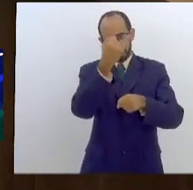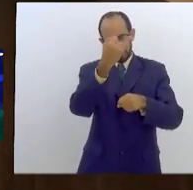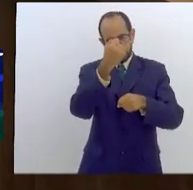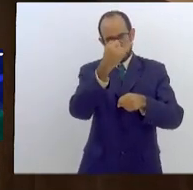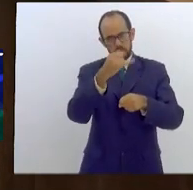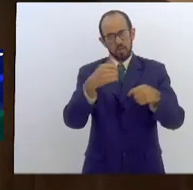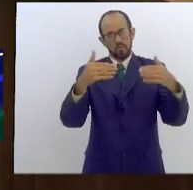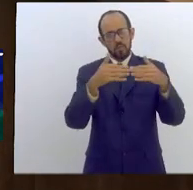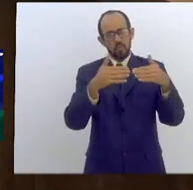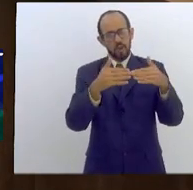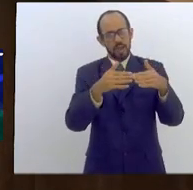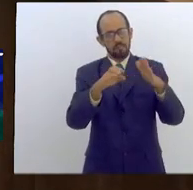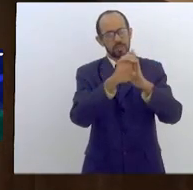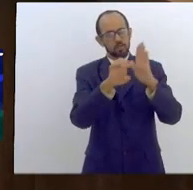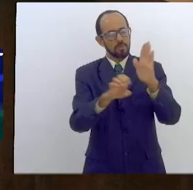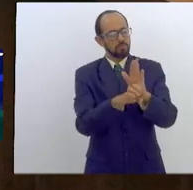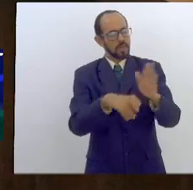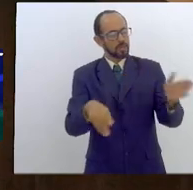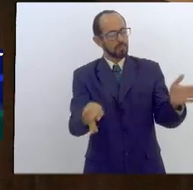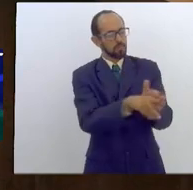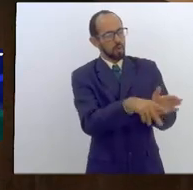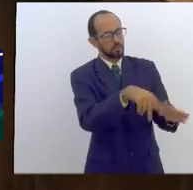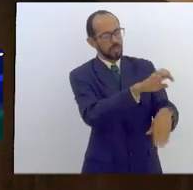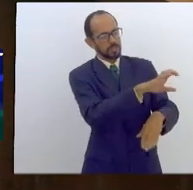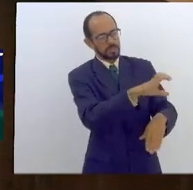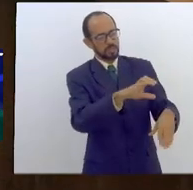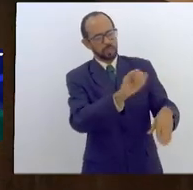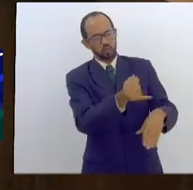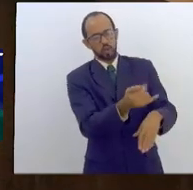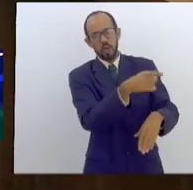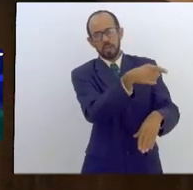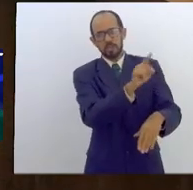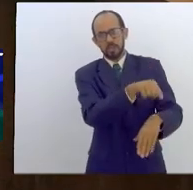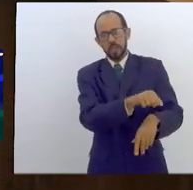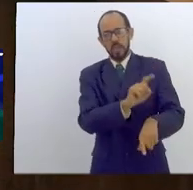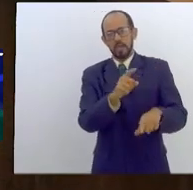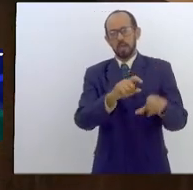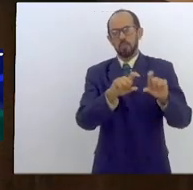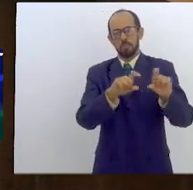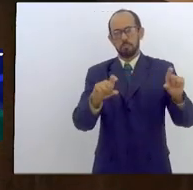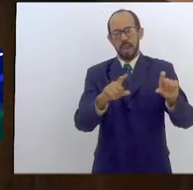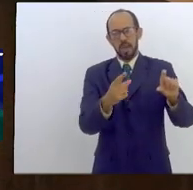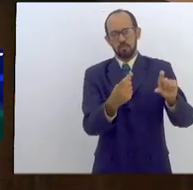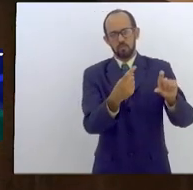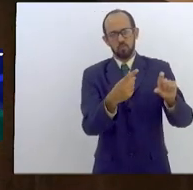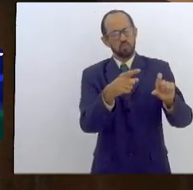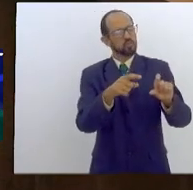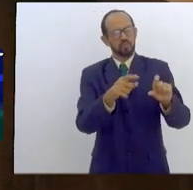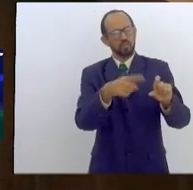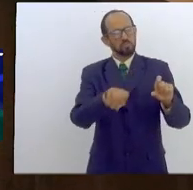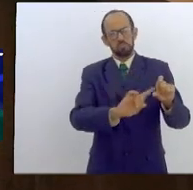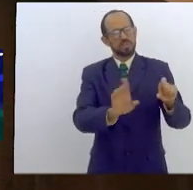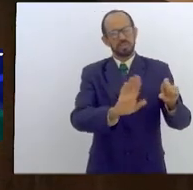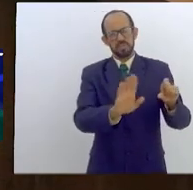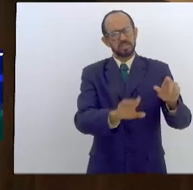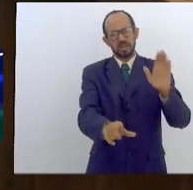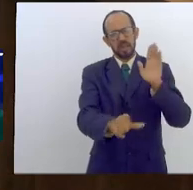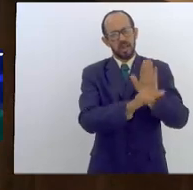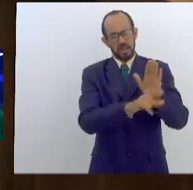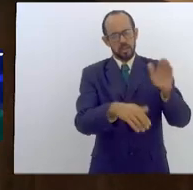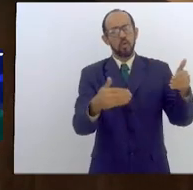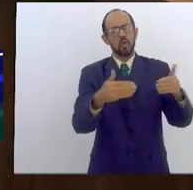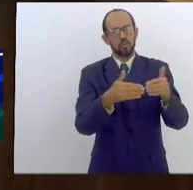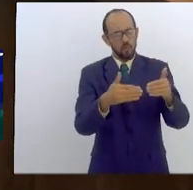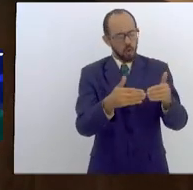a emenda já consignada pela CCJ, que de fato era um parágrafo dispensável no texto da lei, portanto, favorável nos termos